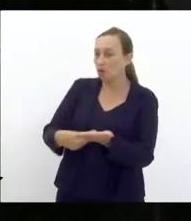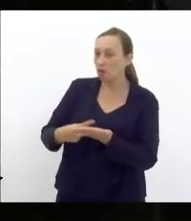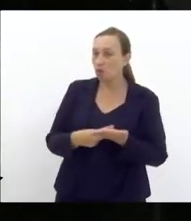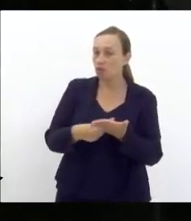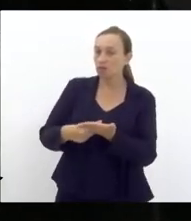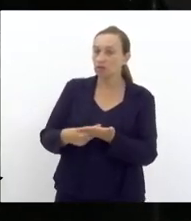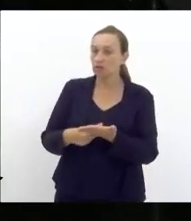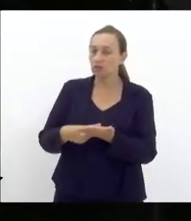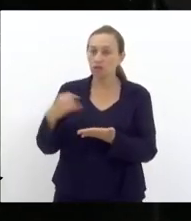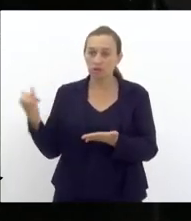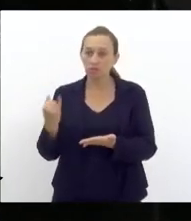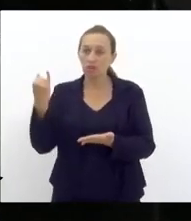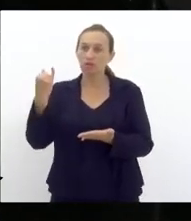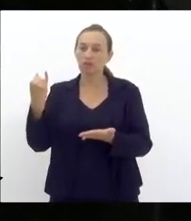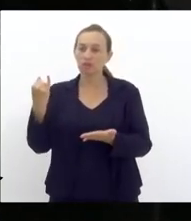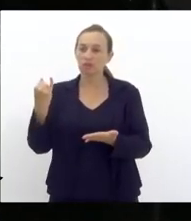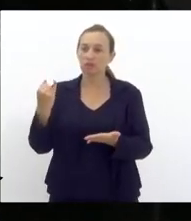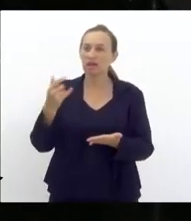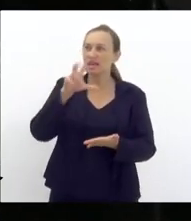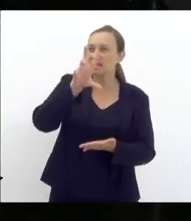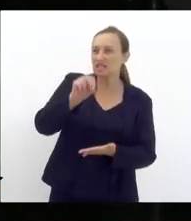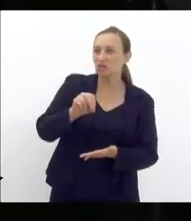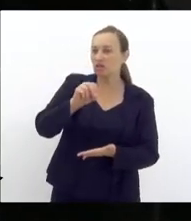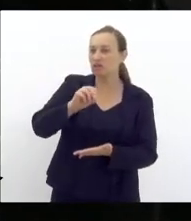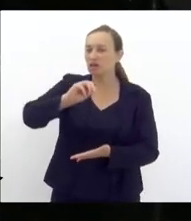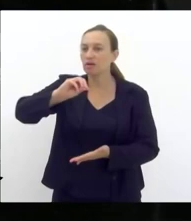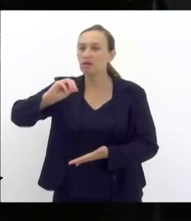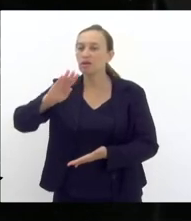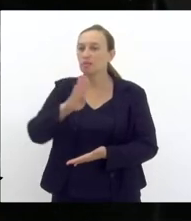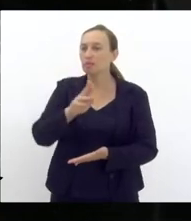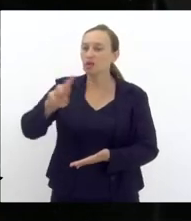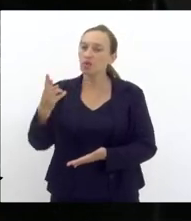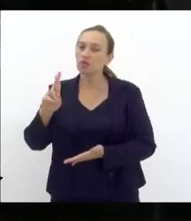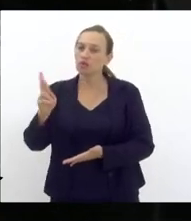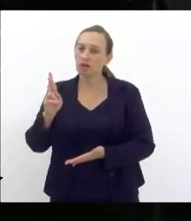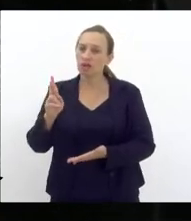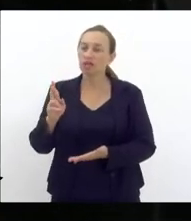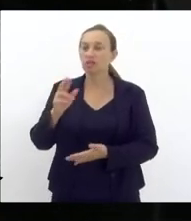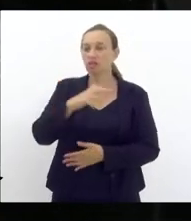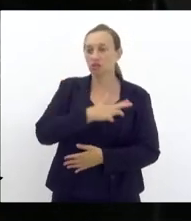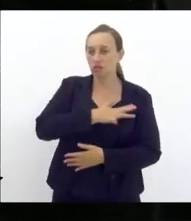bilaterais da ordem de 50 bilhões de reais